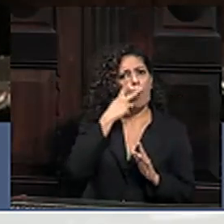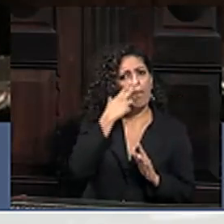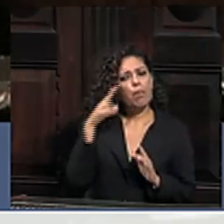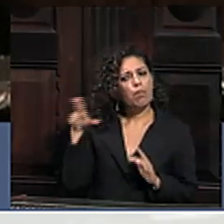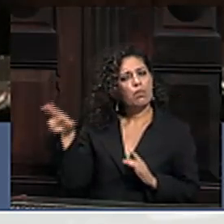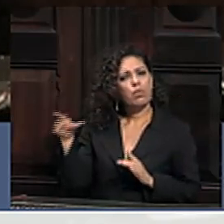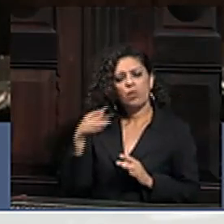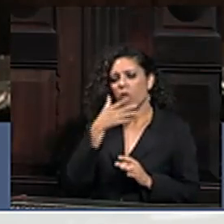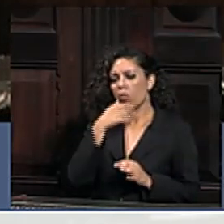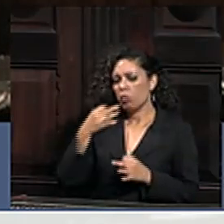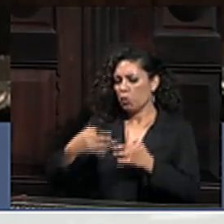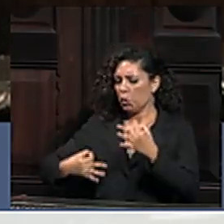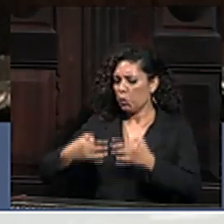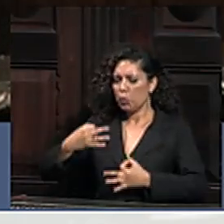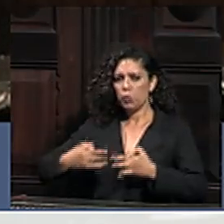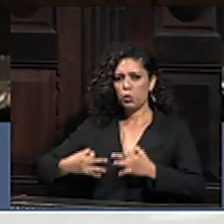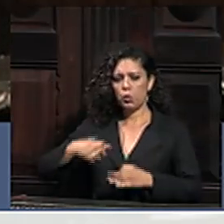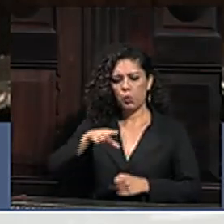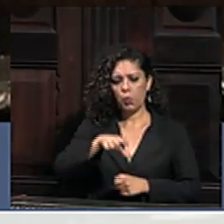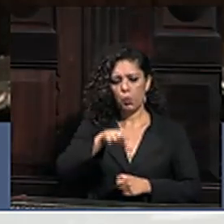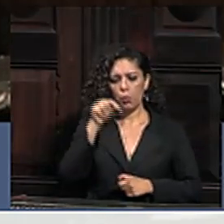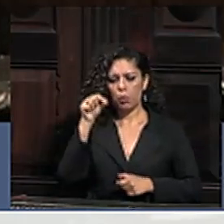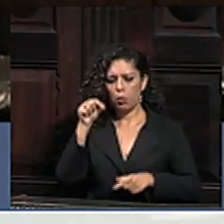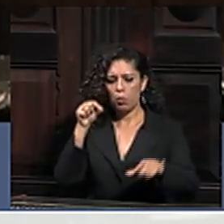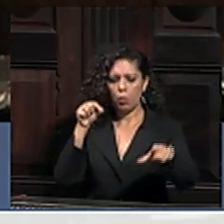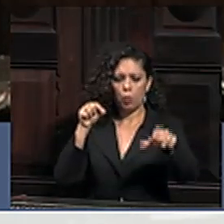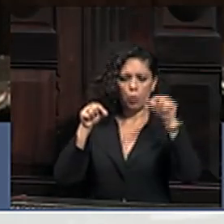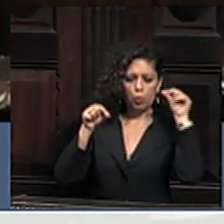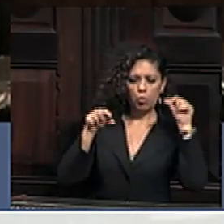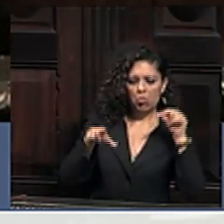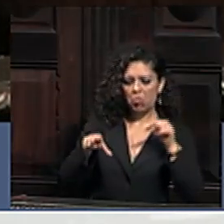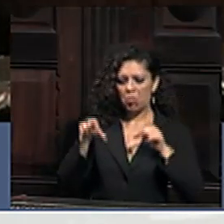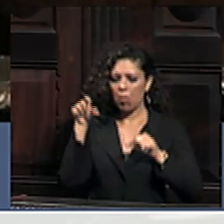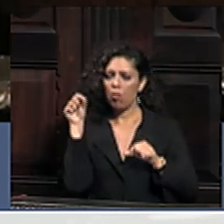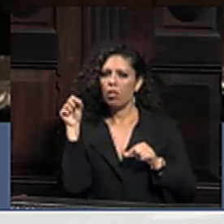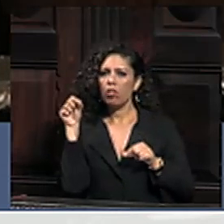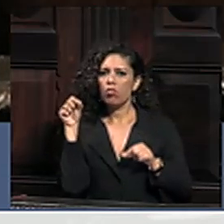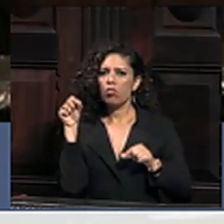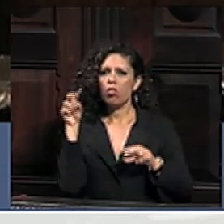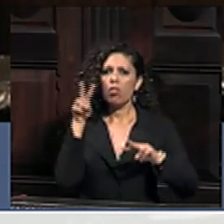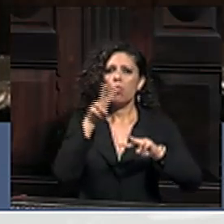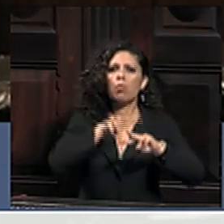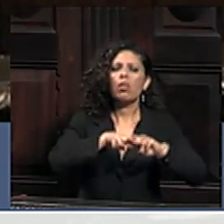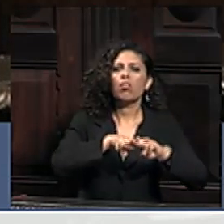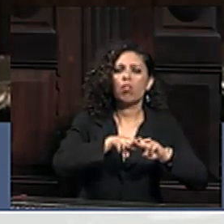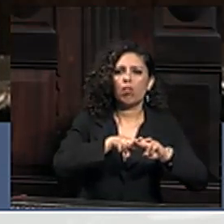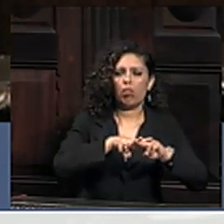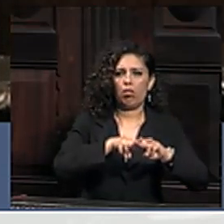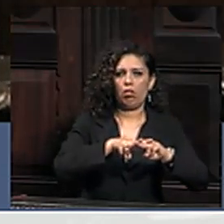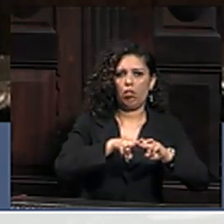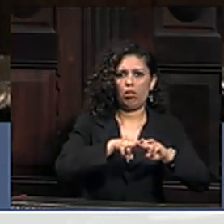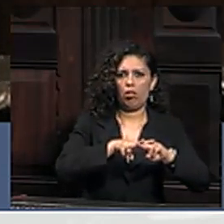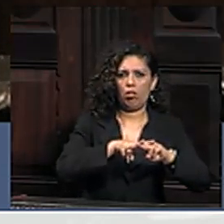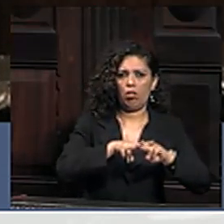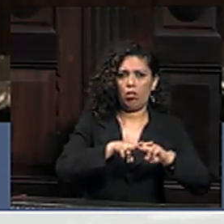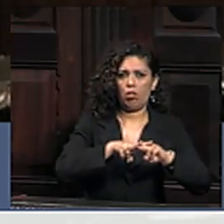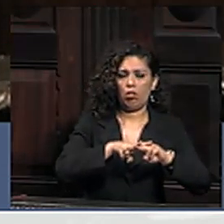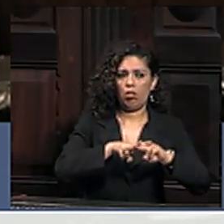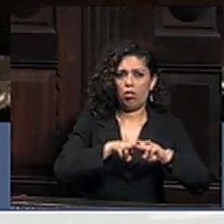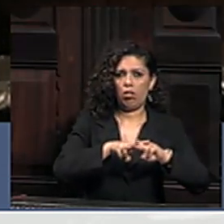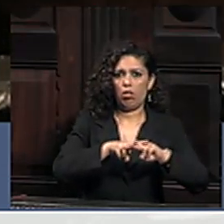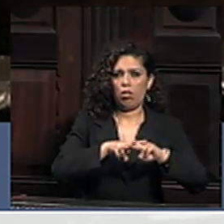um único foco, tinha uma posição seletiva, que era perseguir a